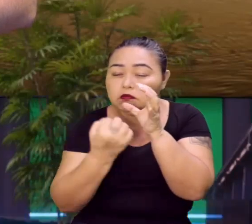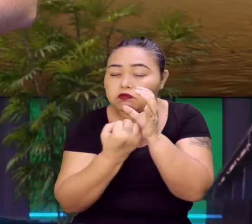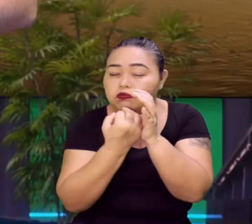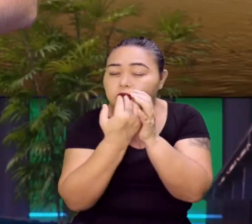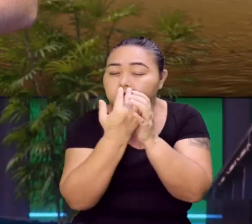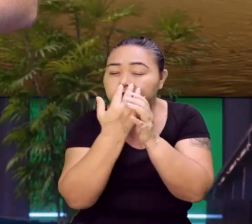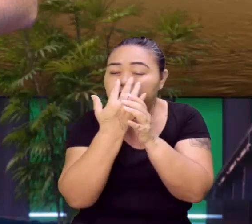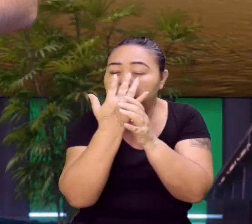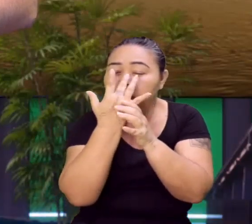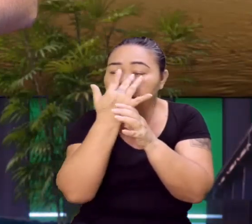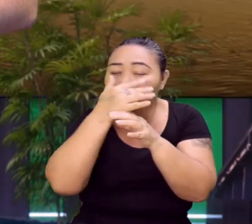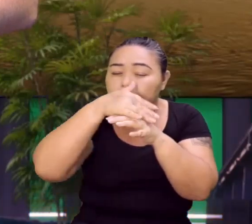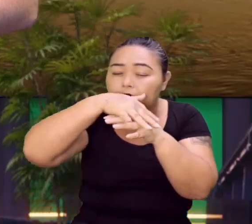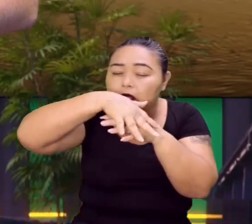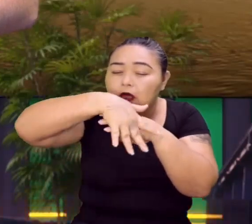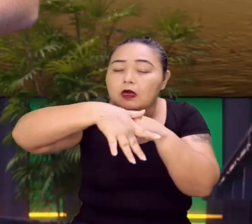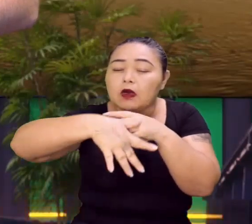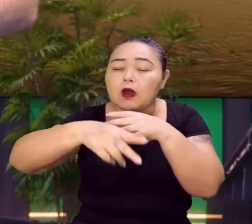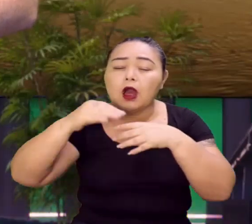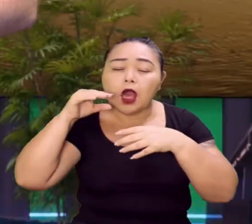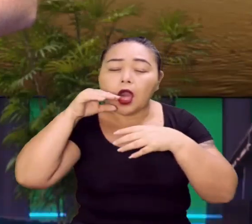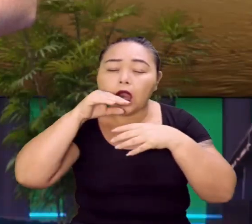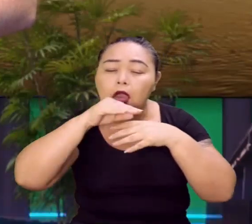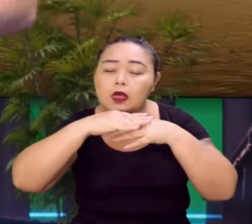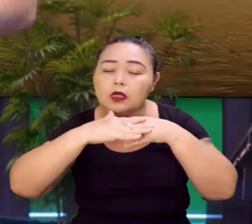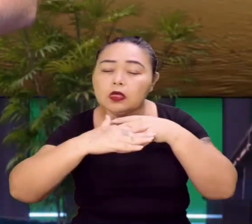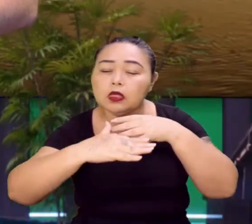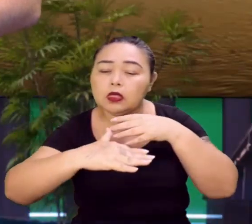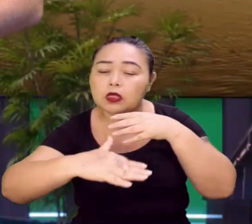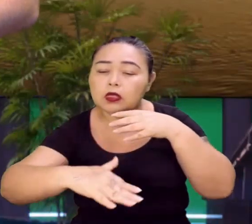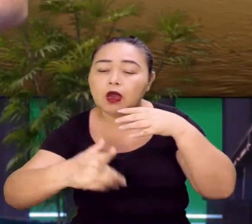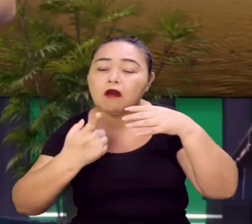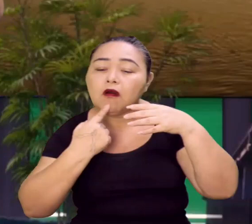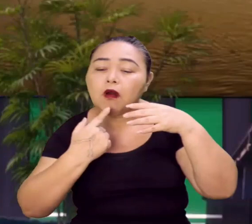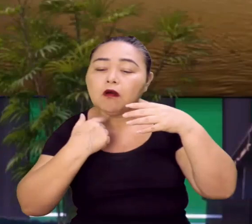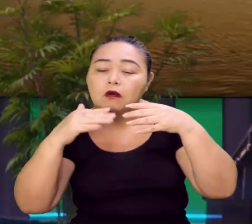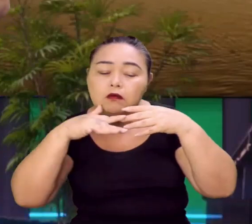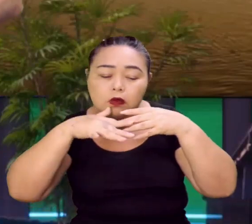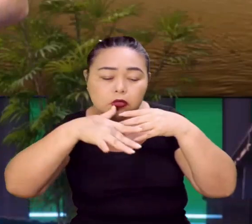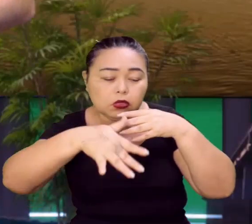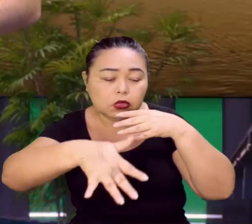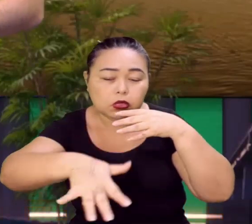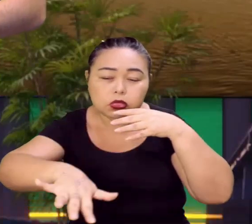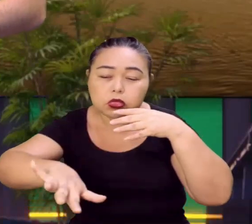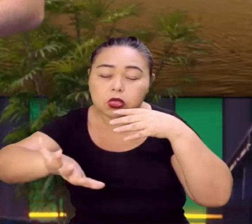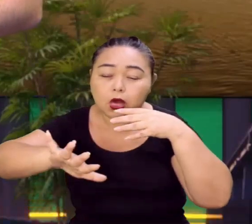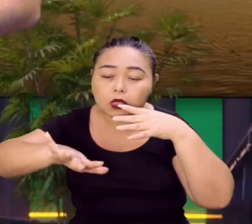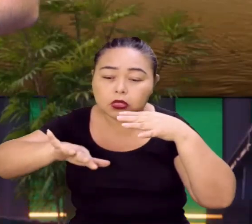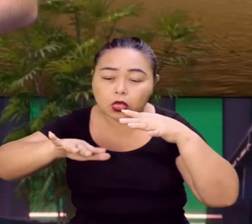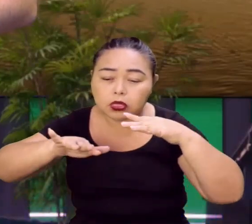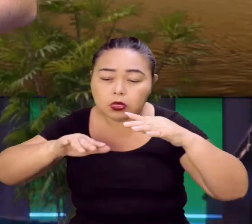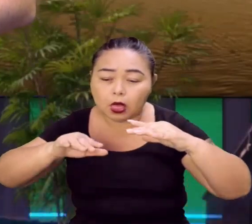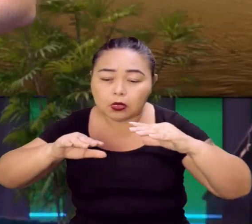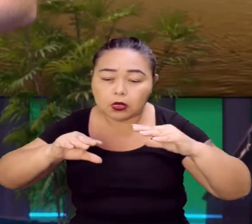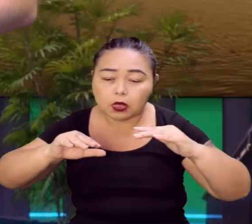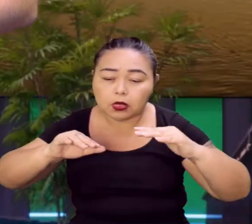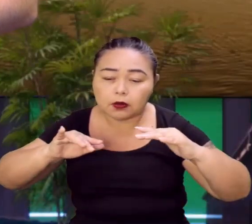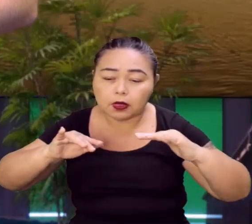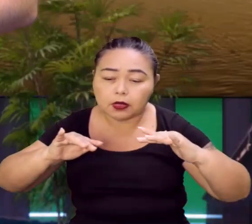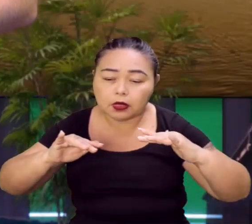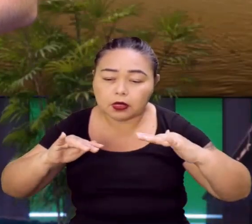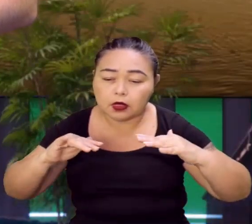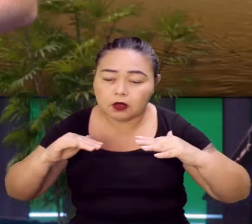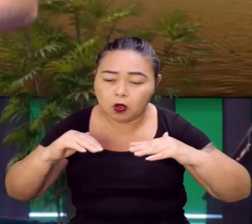a lava saía e ainda se solidificando. Muito bem. E aí passaram milhões e milhões de anos com